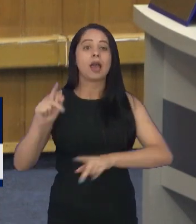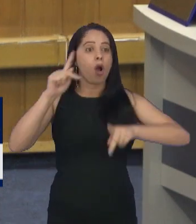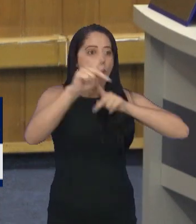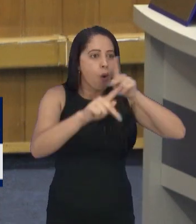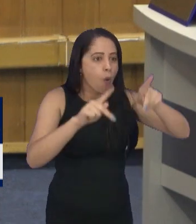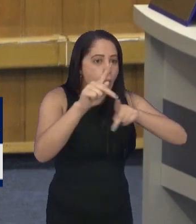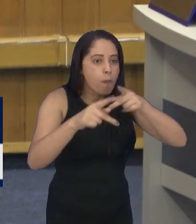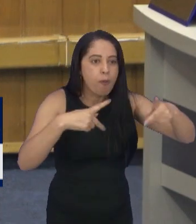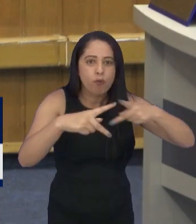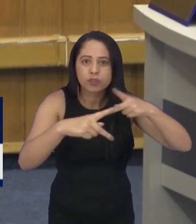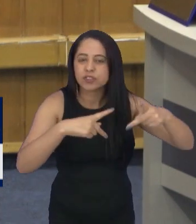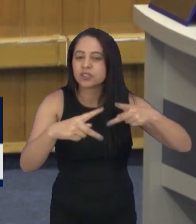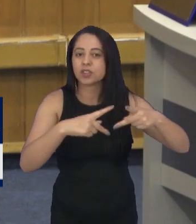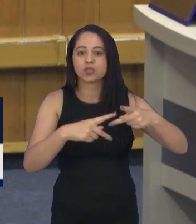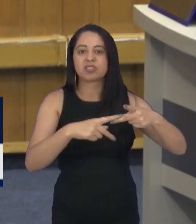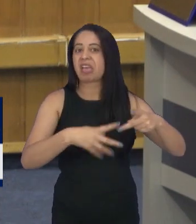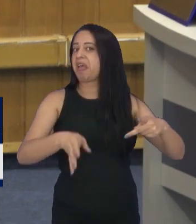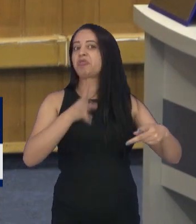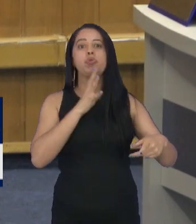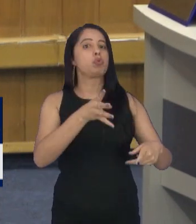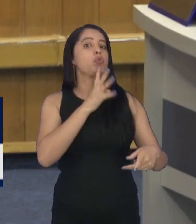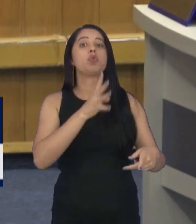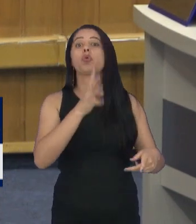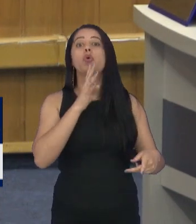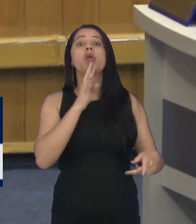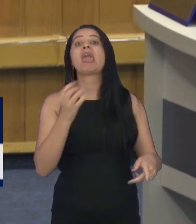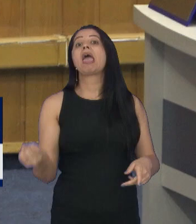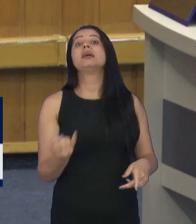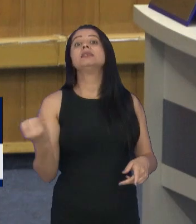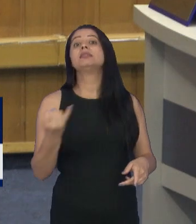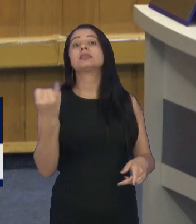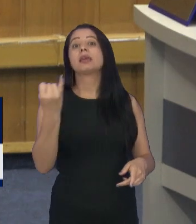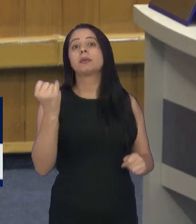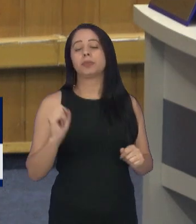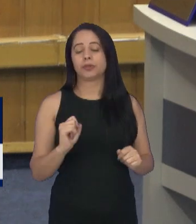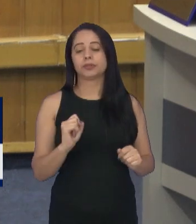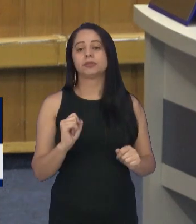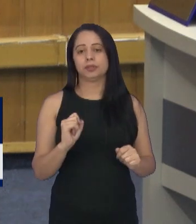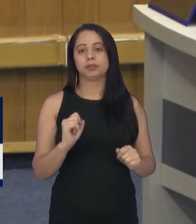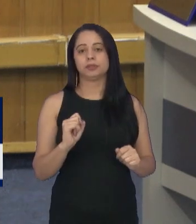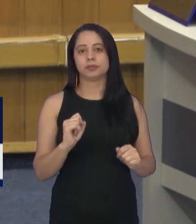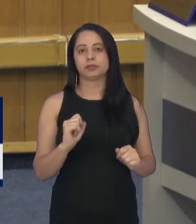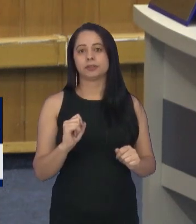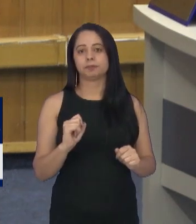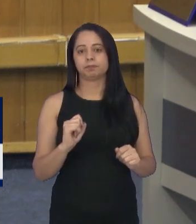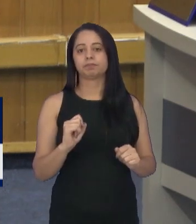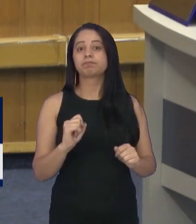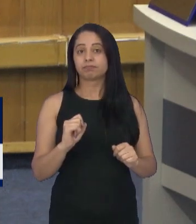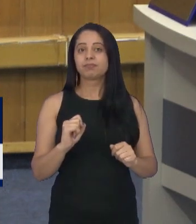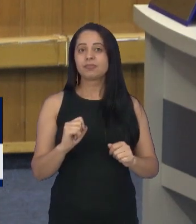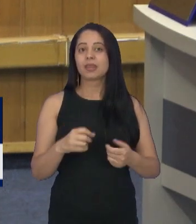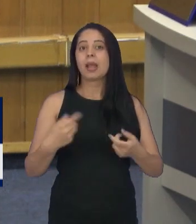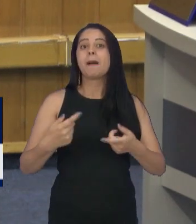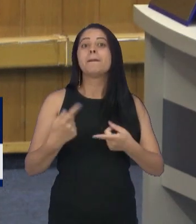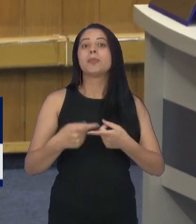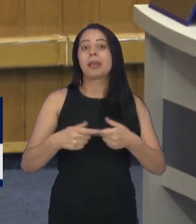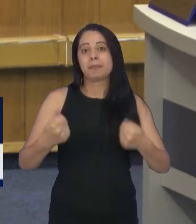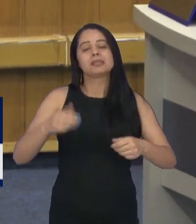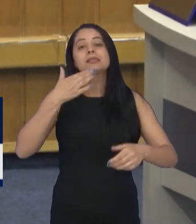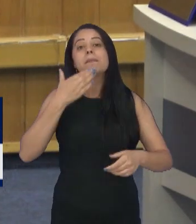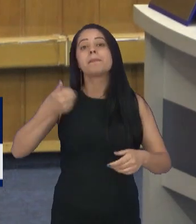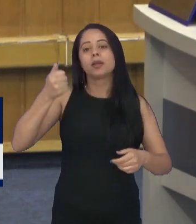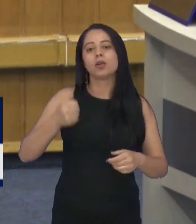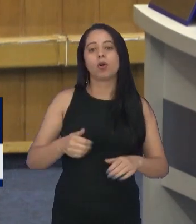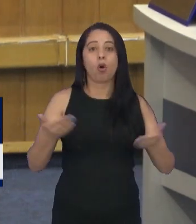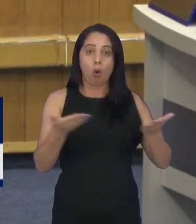população joseense muitas vezes desconhece a importância desse tipo de instrumento para o município para trazer melhoria para a população.